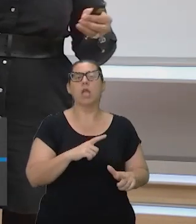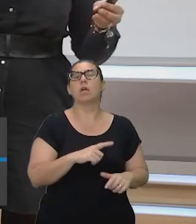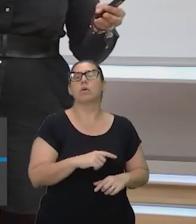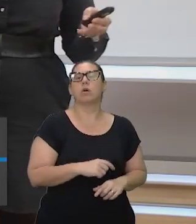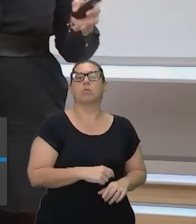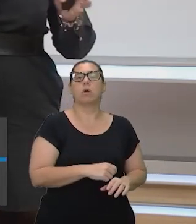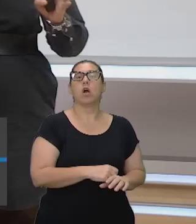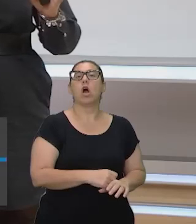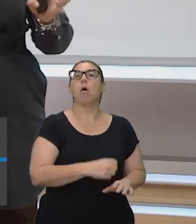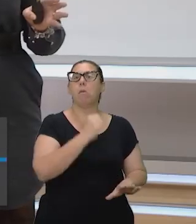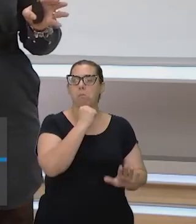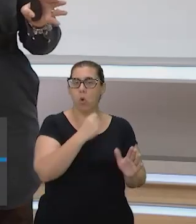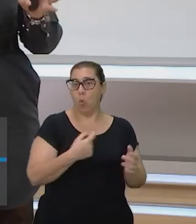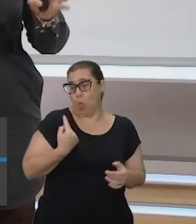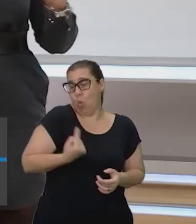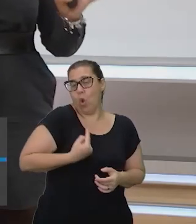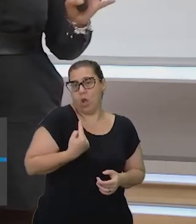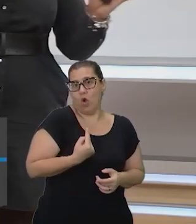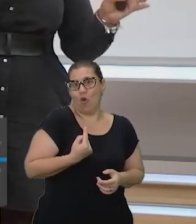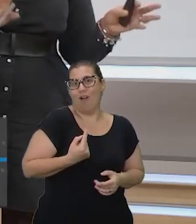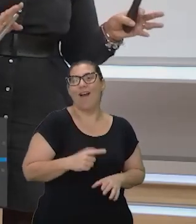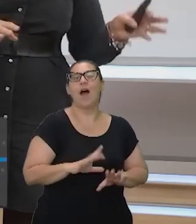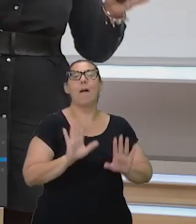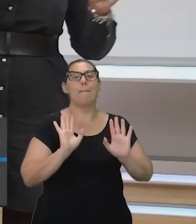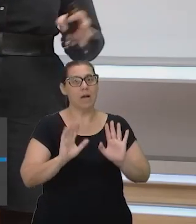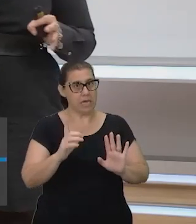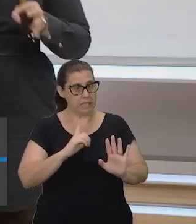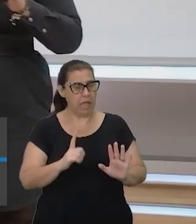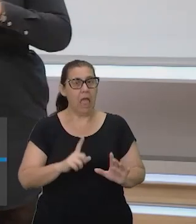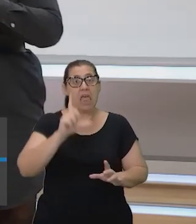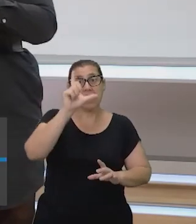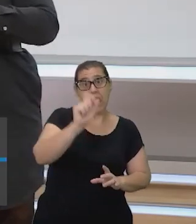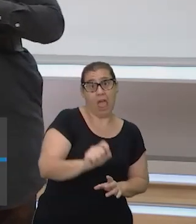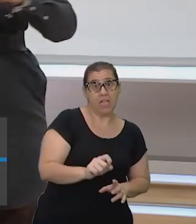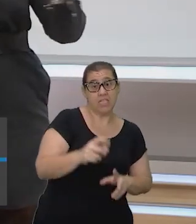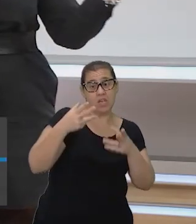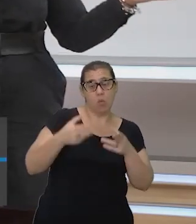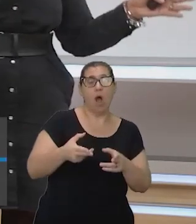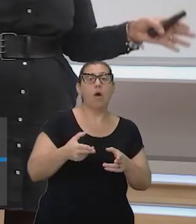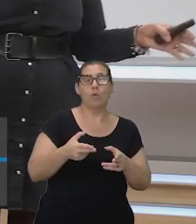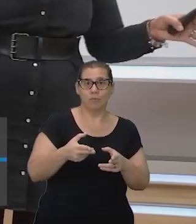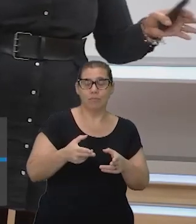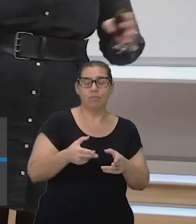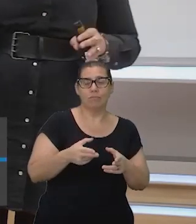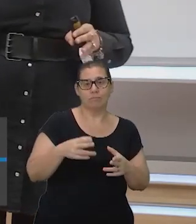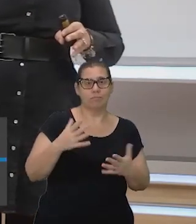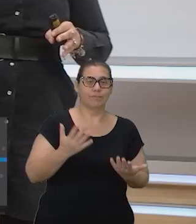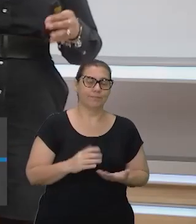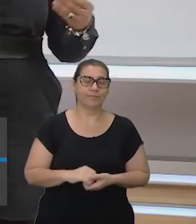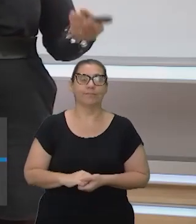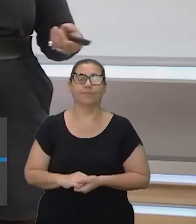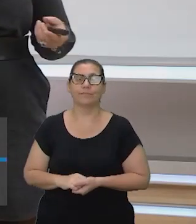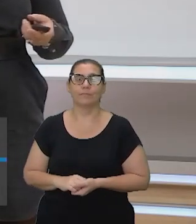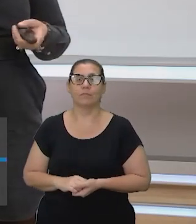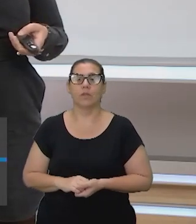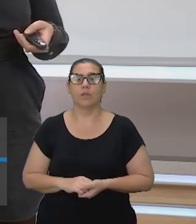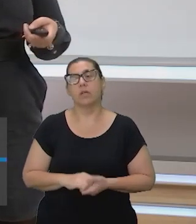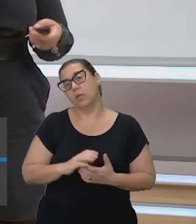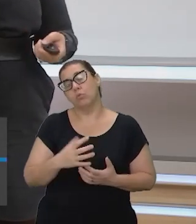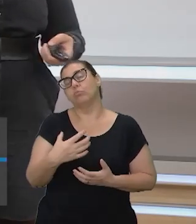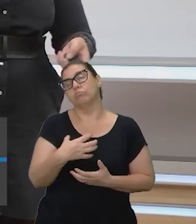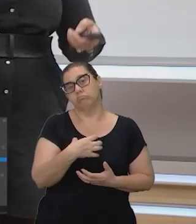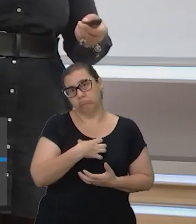uma exclusividade, só que um pouco menor, né? Você sabe que tem 10 iguais àquela rodando pelo mundo, tá certo? Isso foi uma